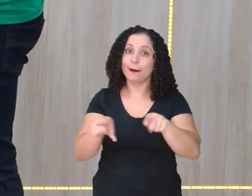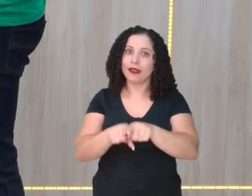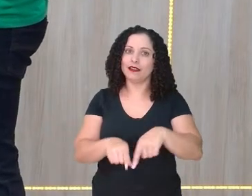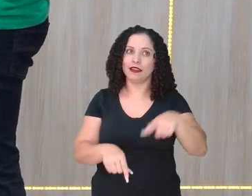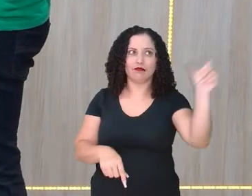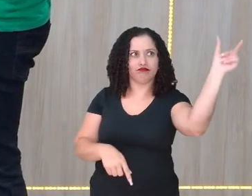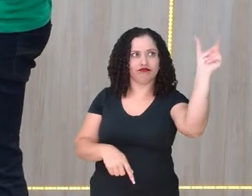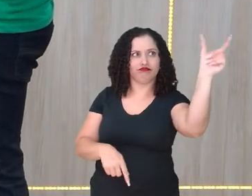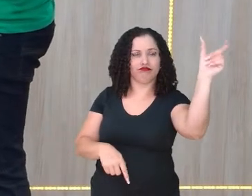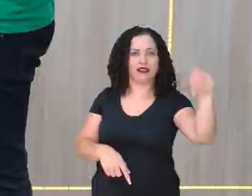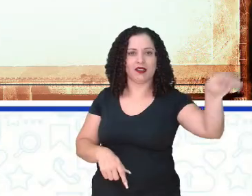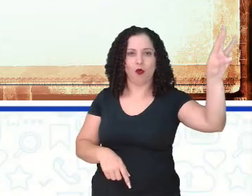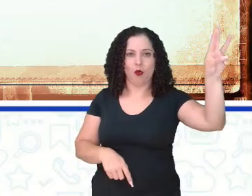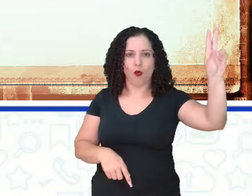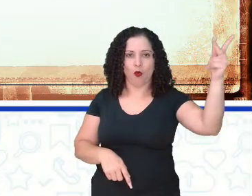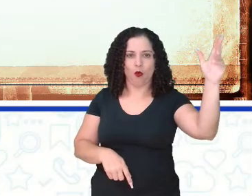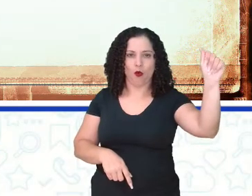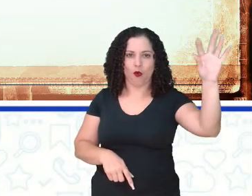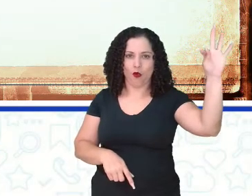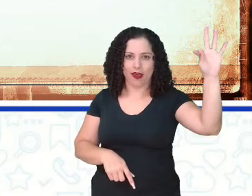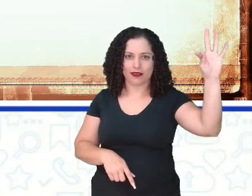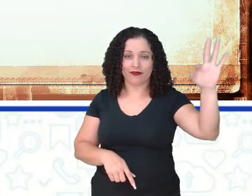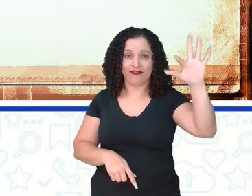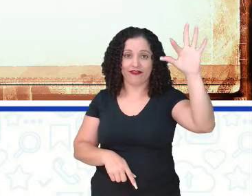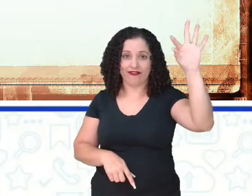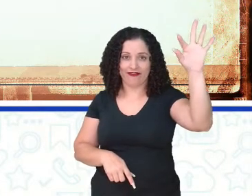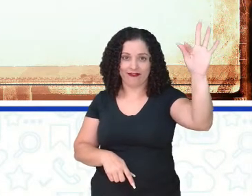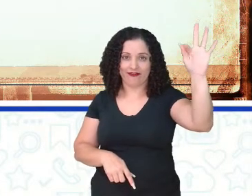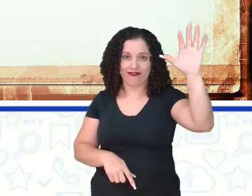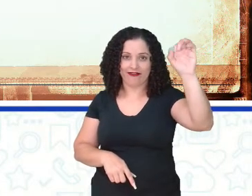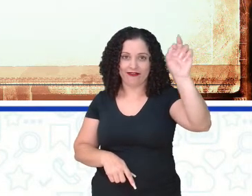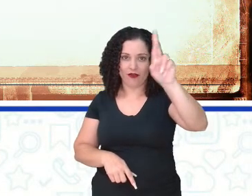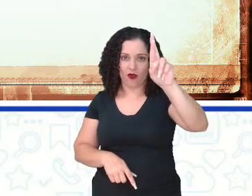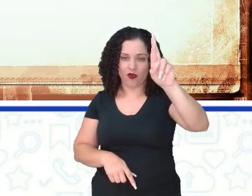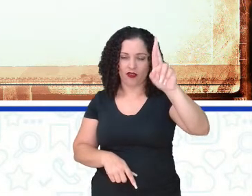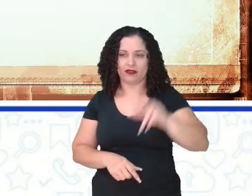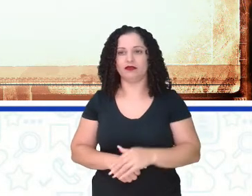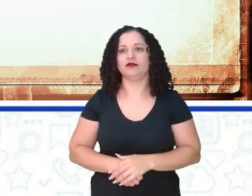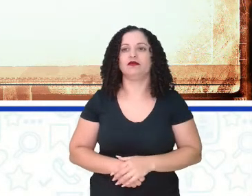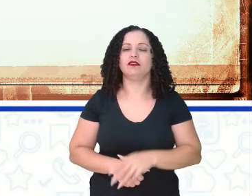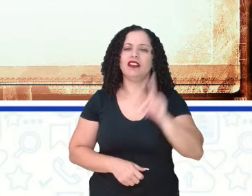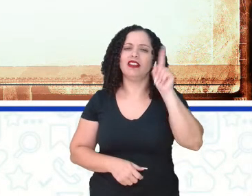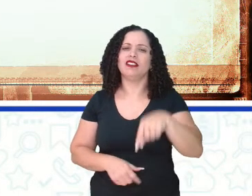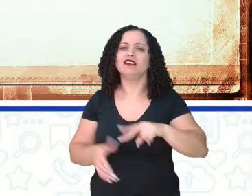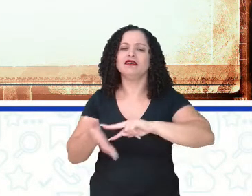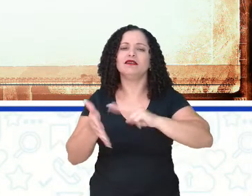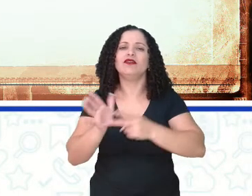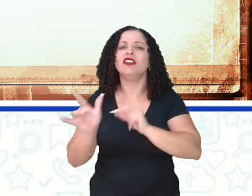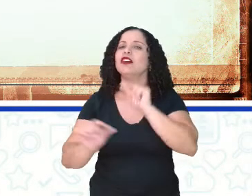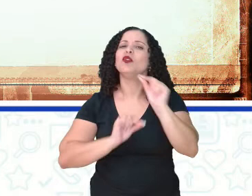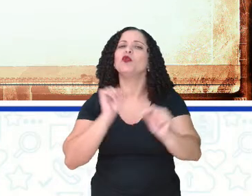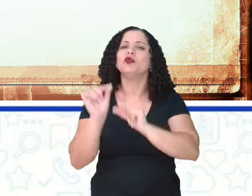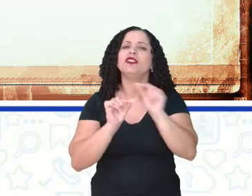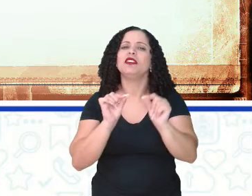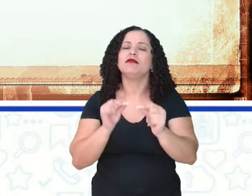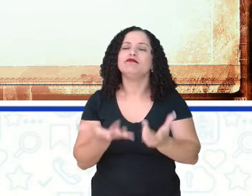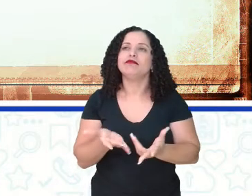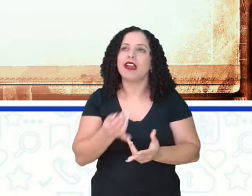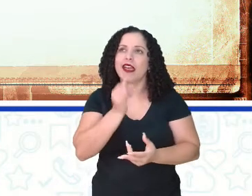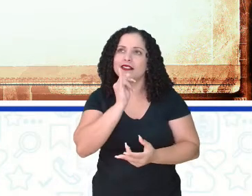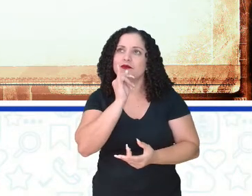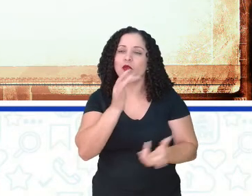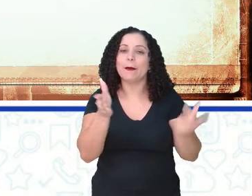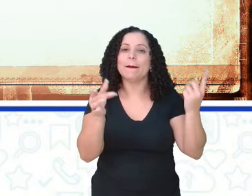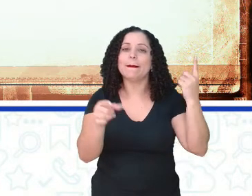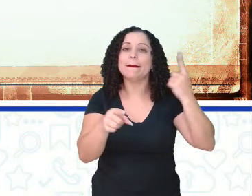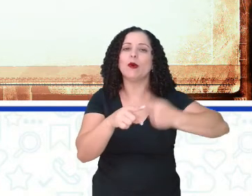for. What for é uma ideia de trabalhar a razão. É como se estivesse perguntando o porquê. Tem quase